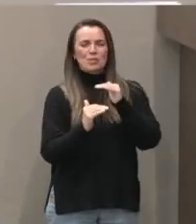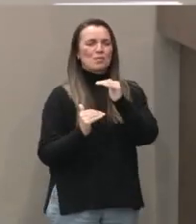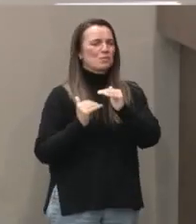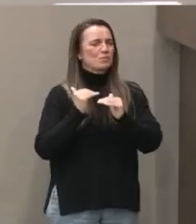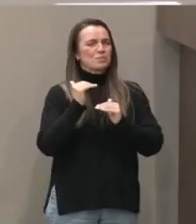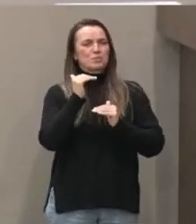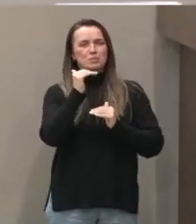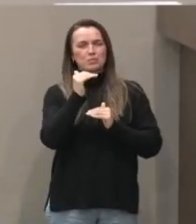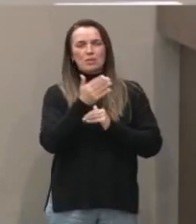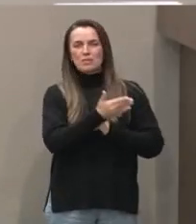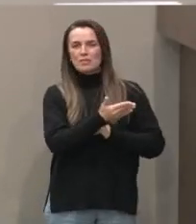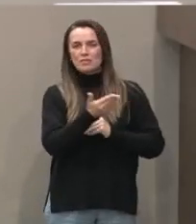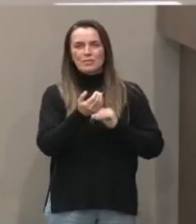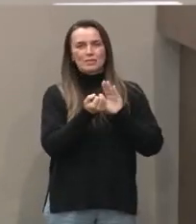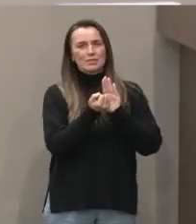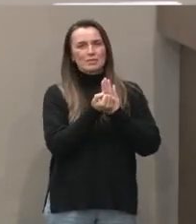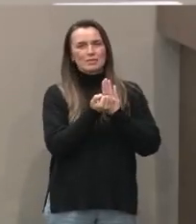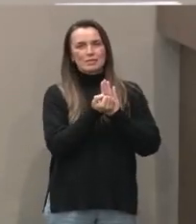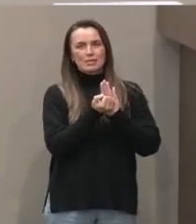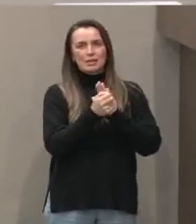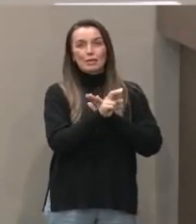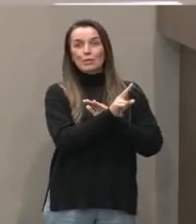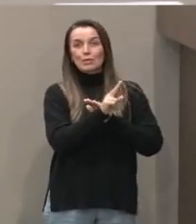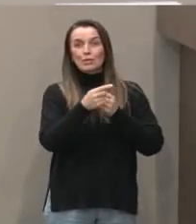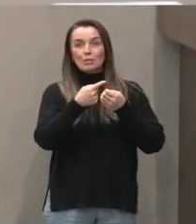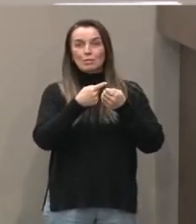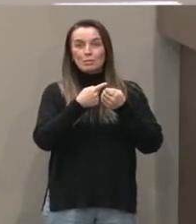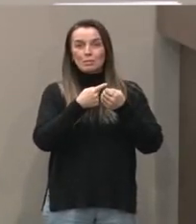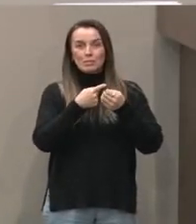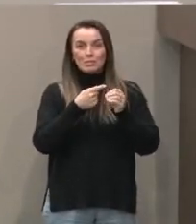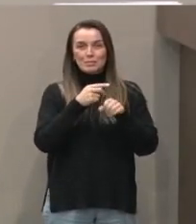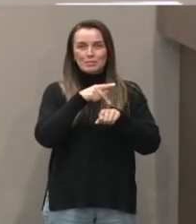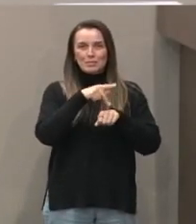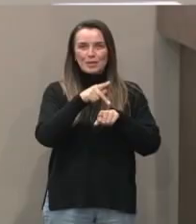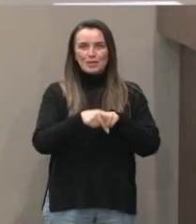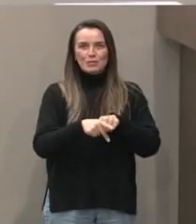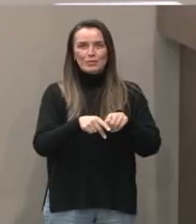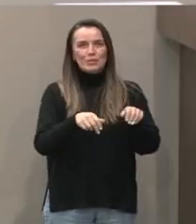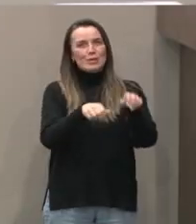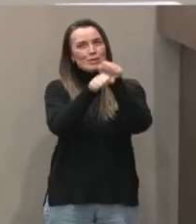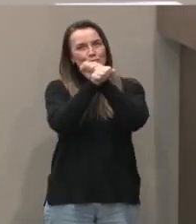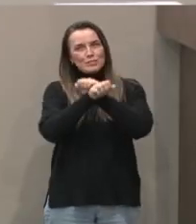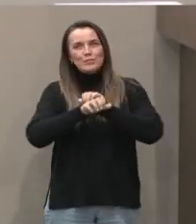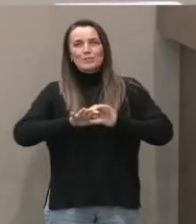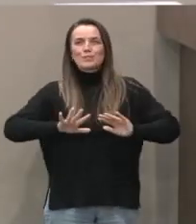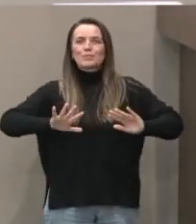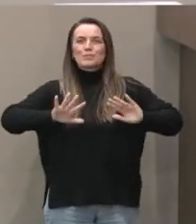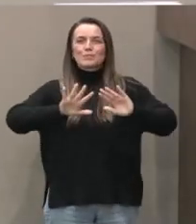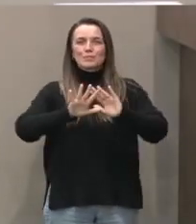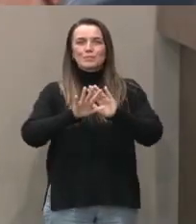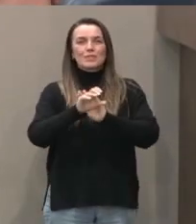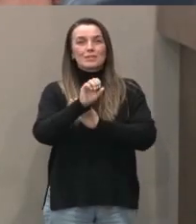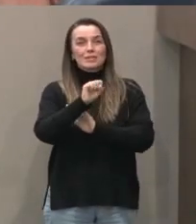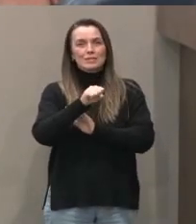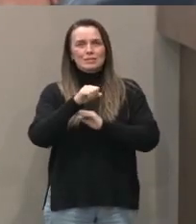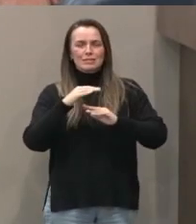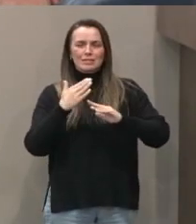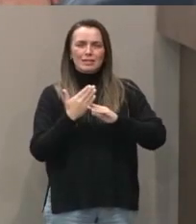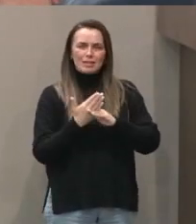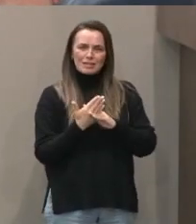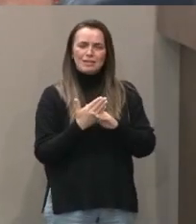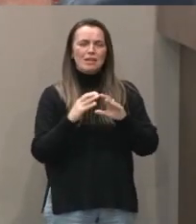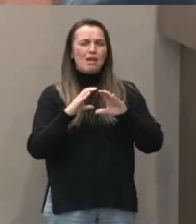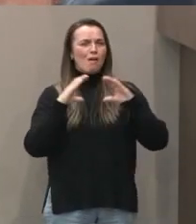levam o nome da cidade de Passo Fundo para os 4 cantos da terra. Sim, através de congressos,